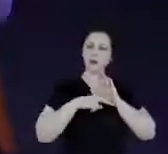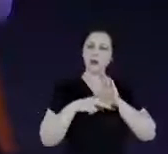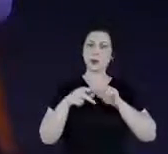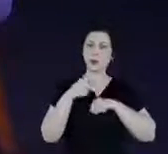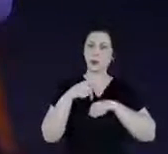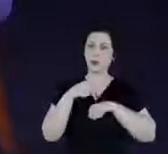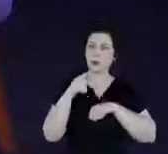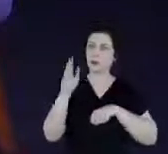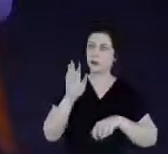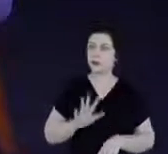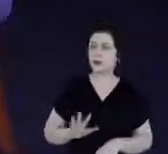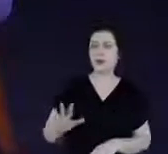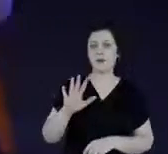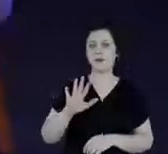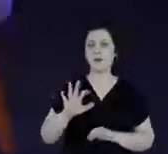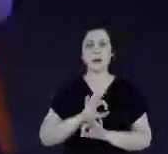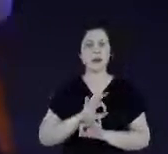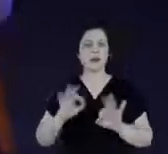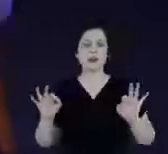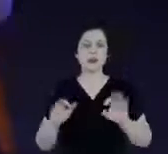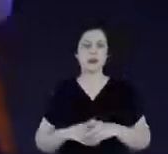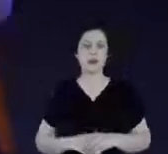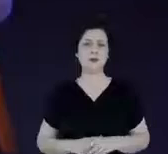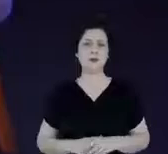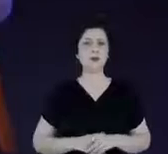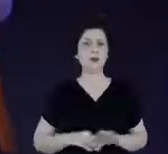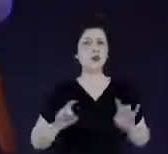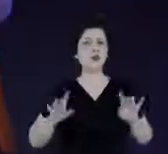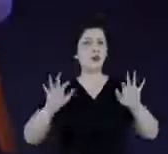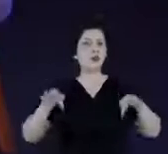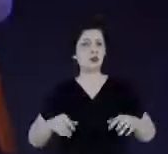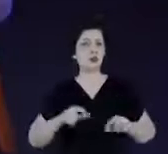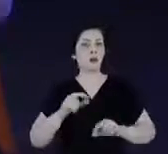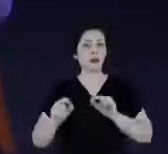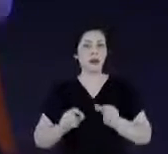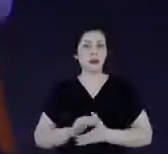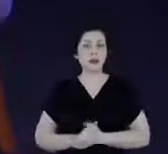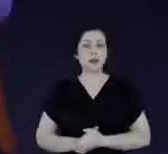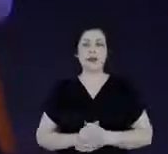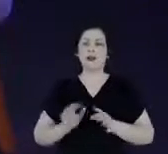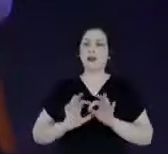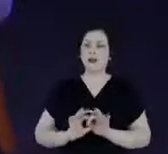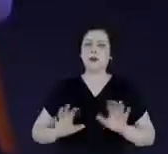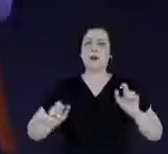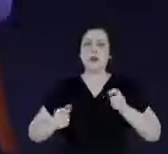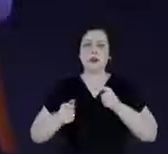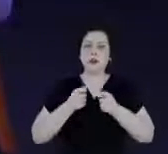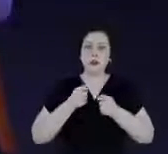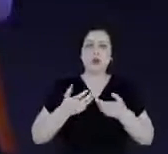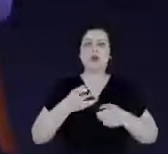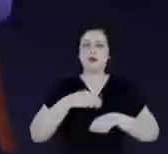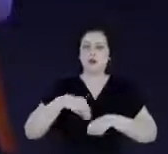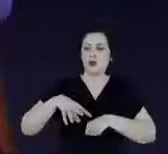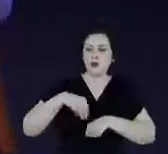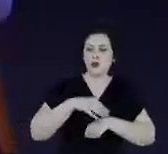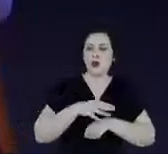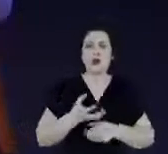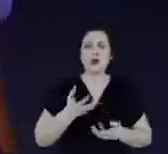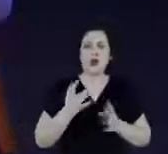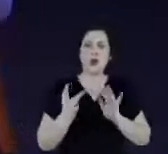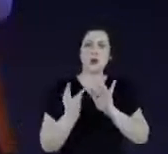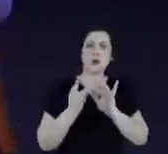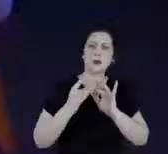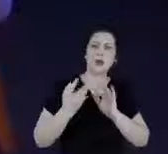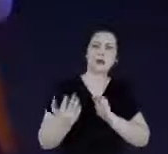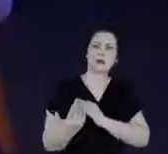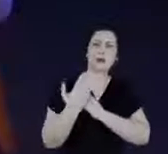isso É extraordinário Então eu queria estar encerrar me coloca à disposição como interlocutor aqui alguém que quer ajudar a